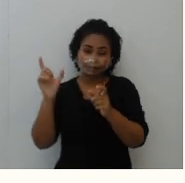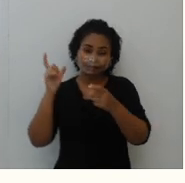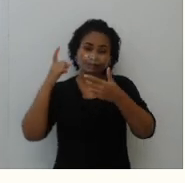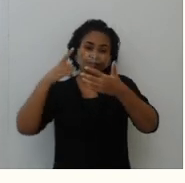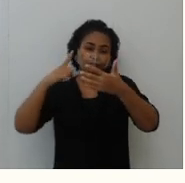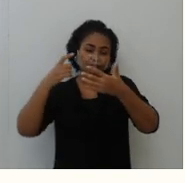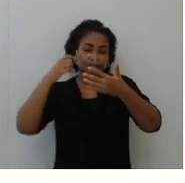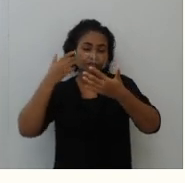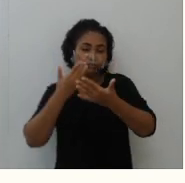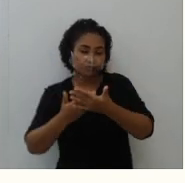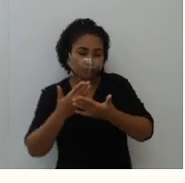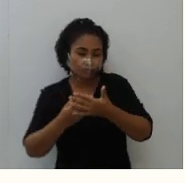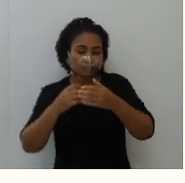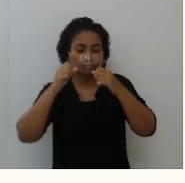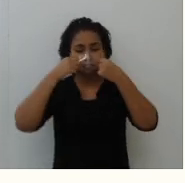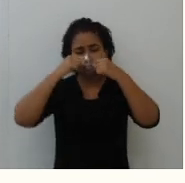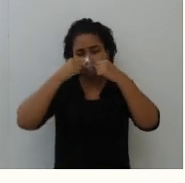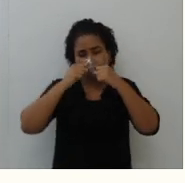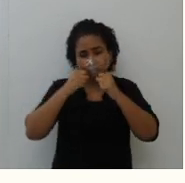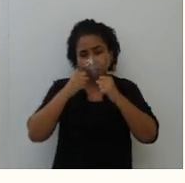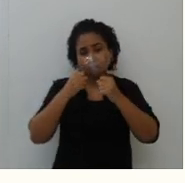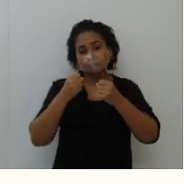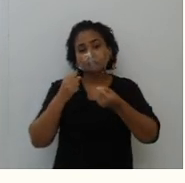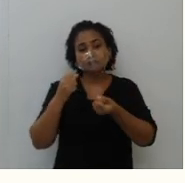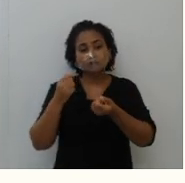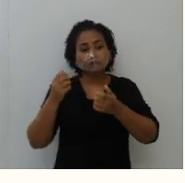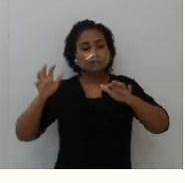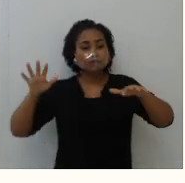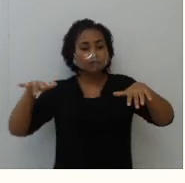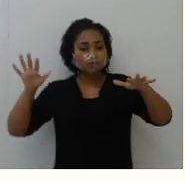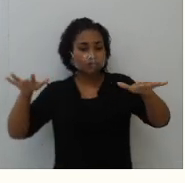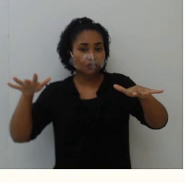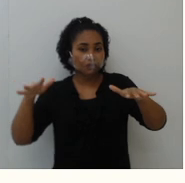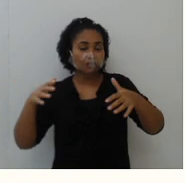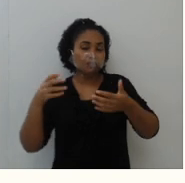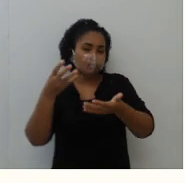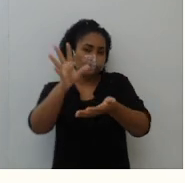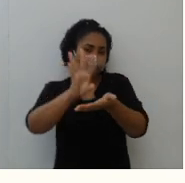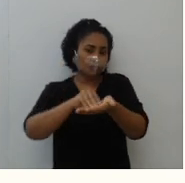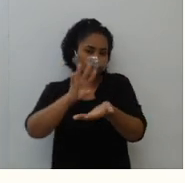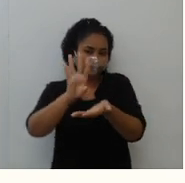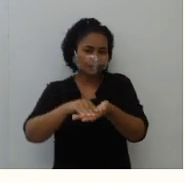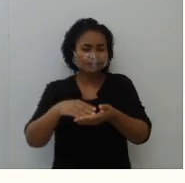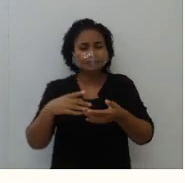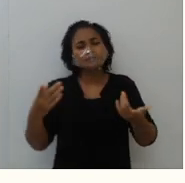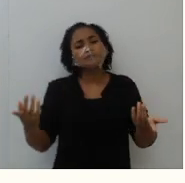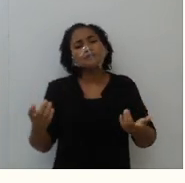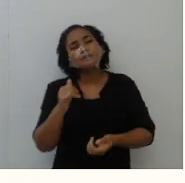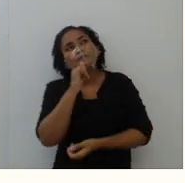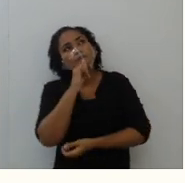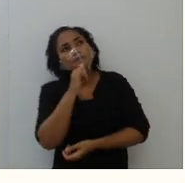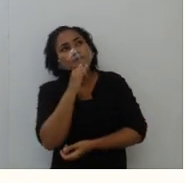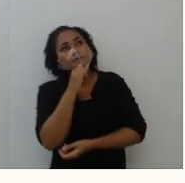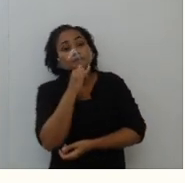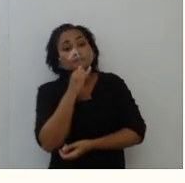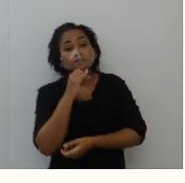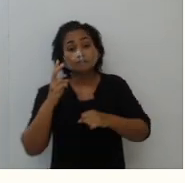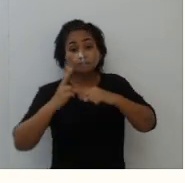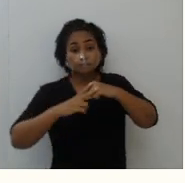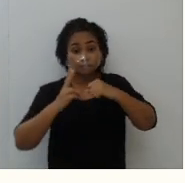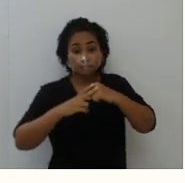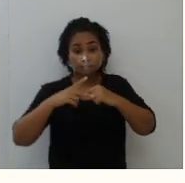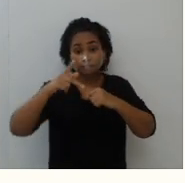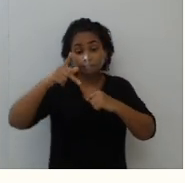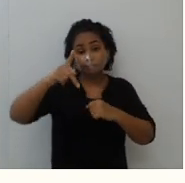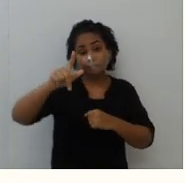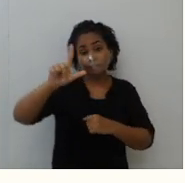Estudar, chorar, voar e copiar. E se a teacher, mas por exemplo, o verbo play termina